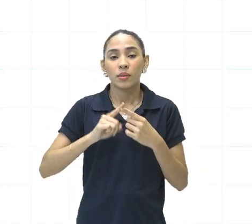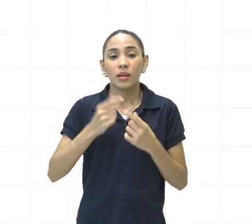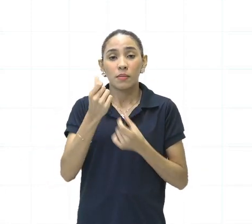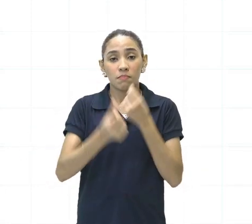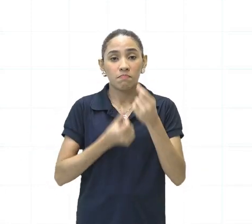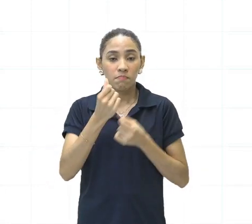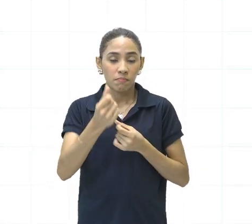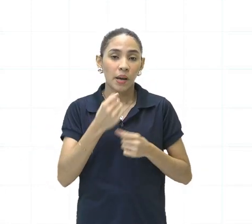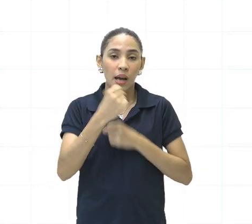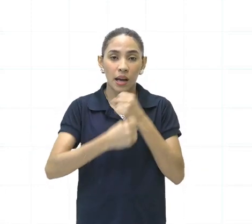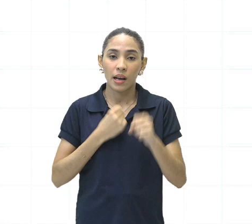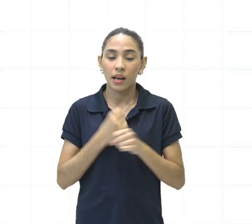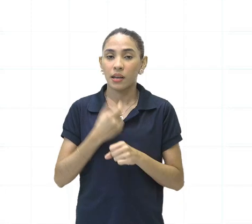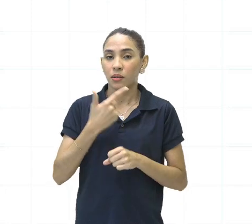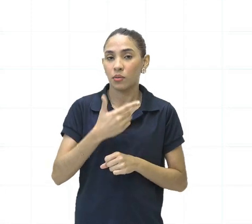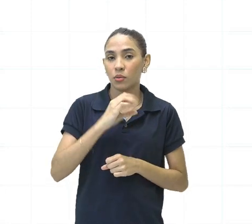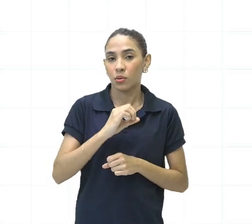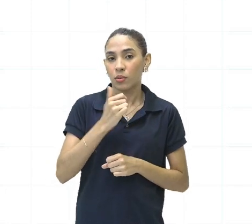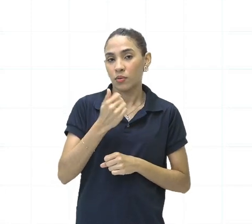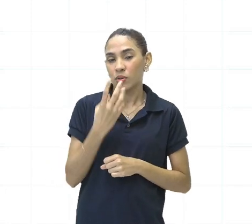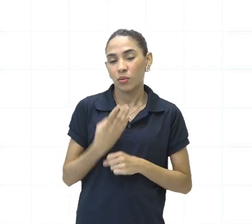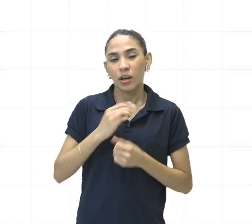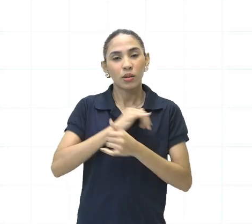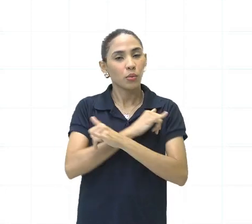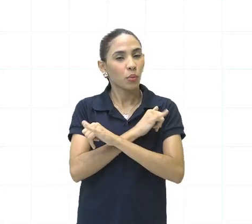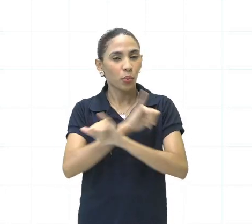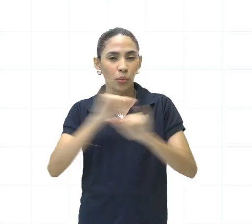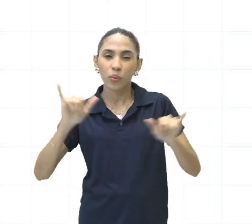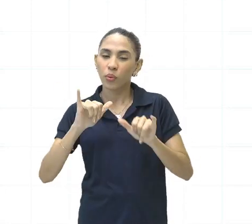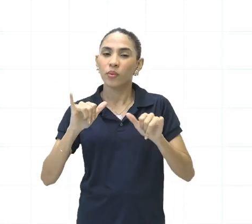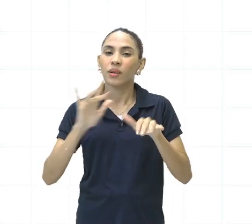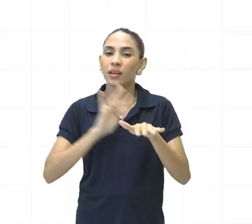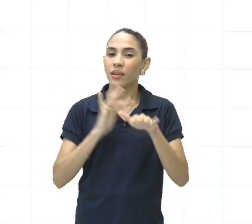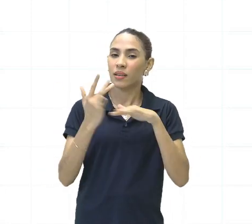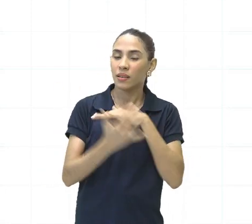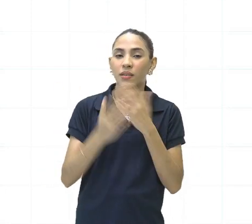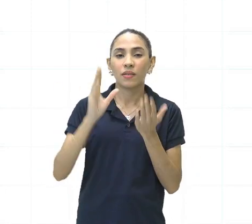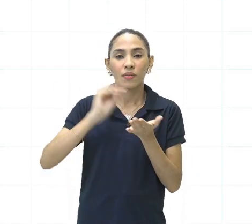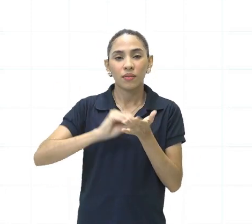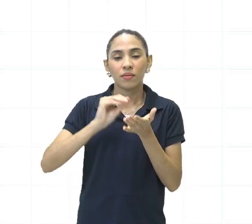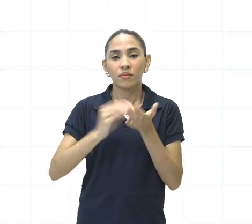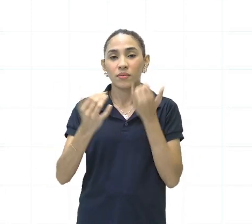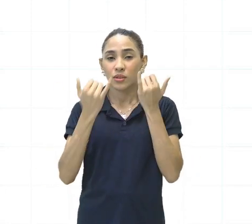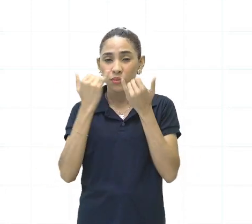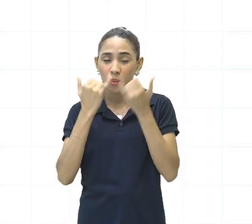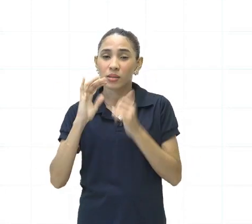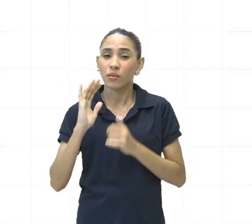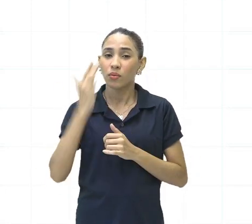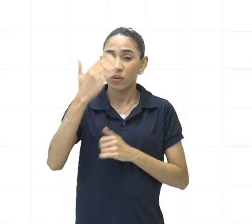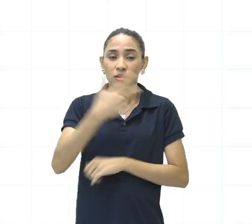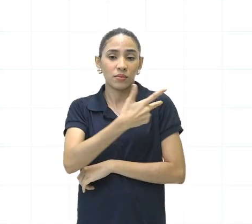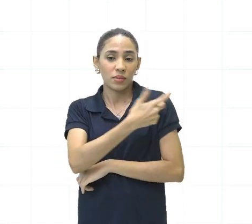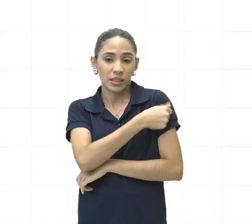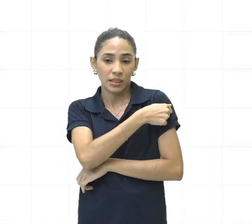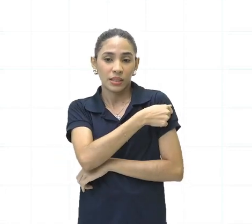de 2024, teorias conspiratórias se propagam nas redes sociais com informações falsas sobre